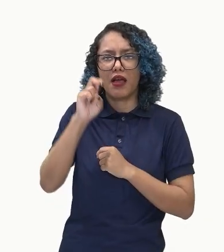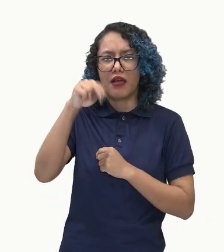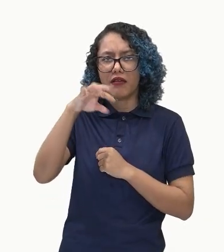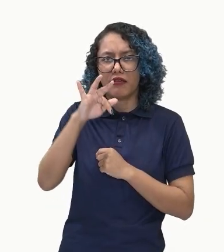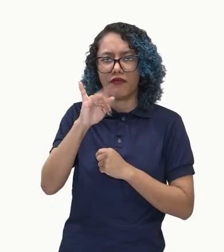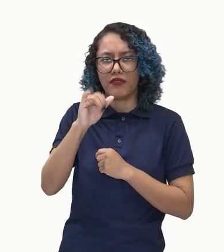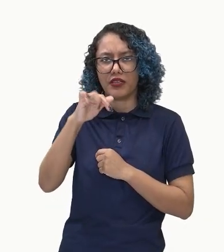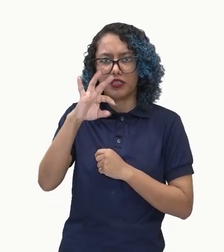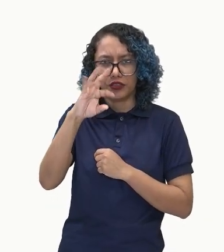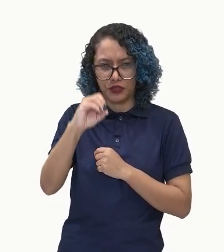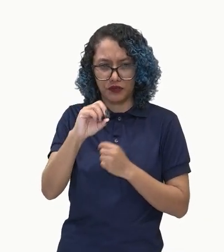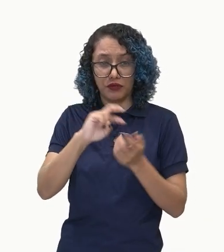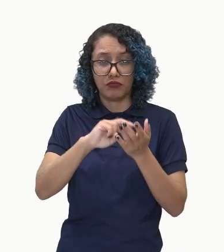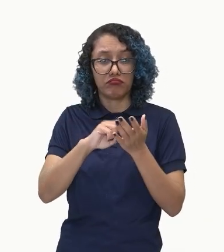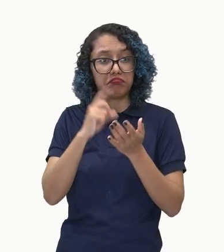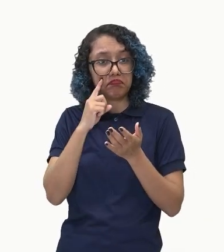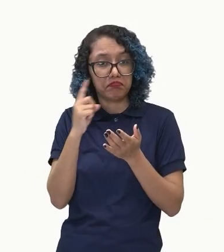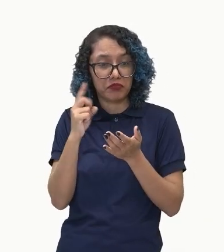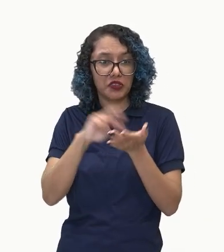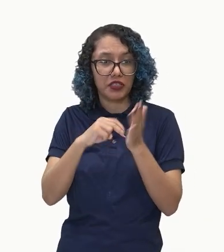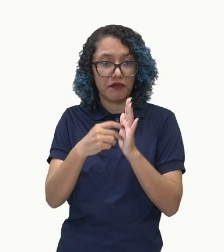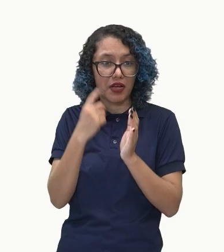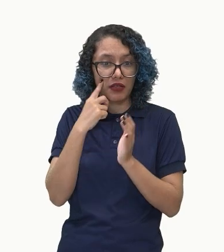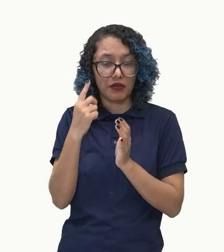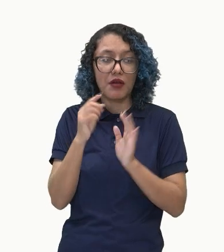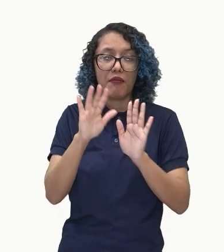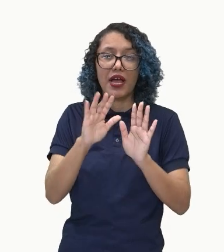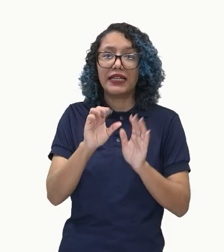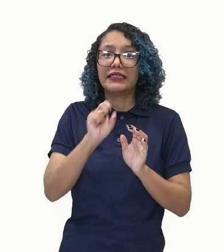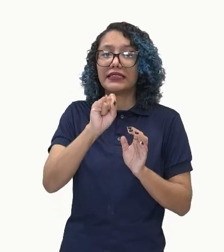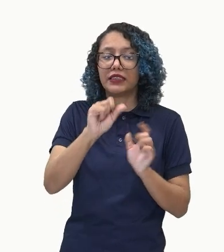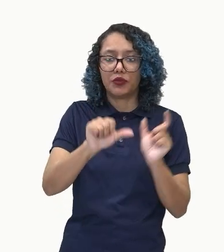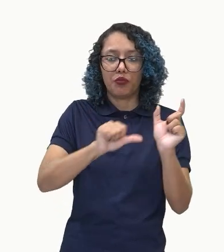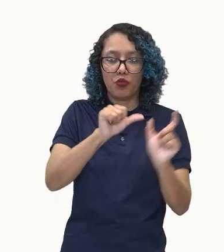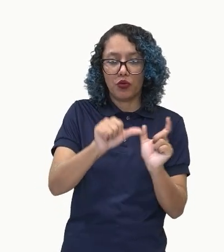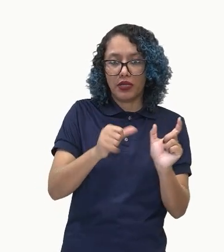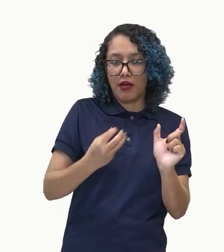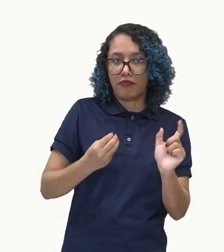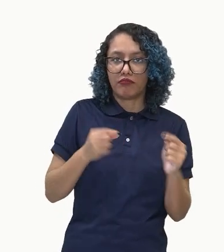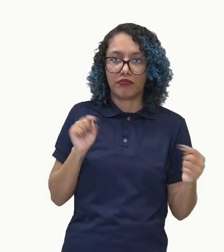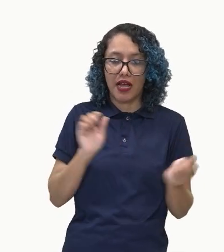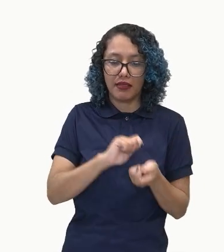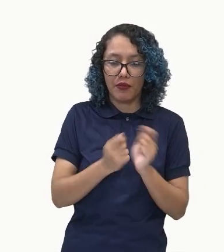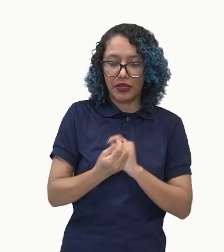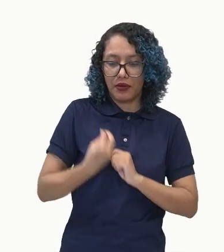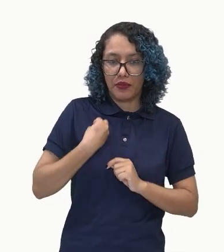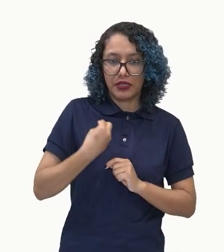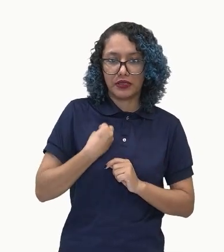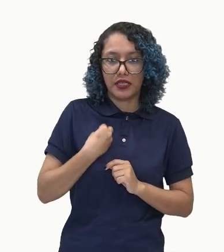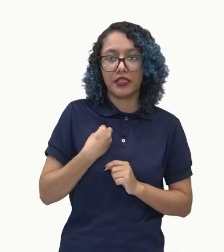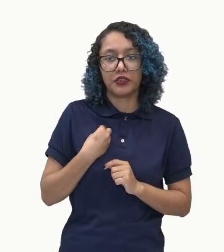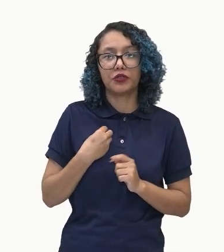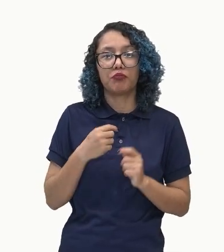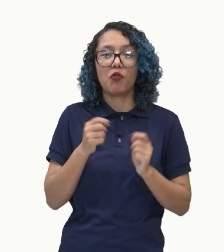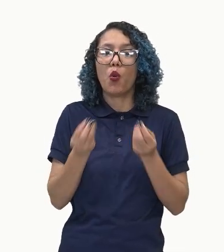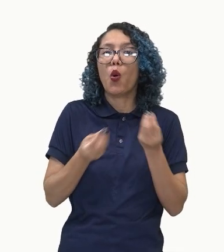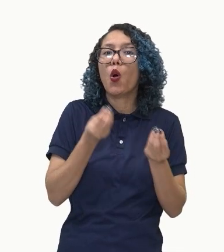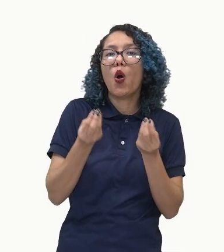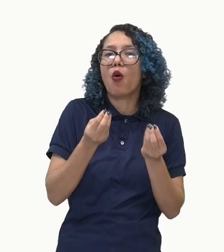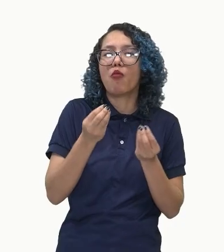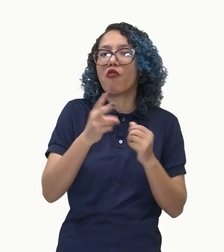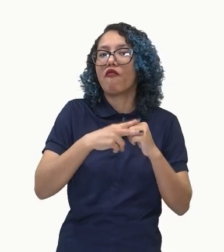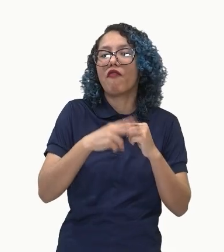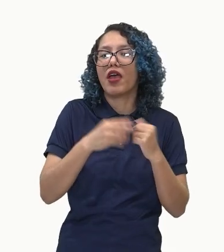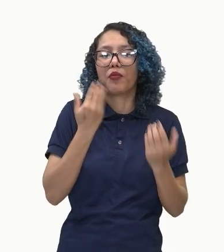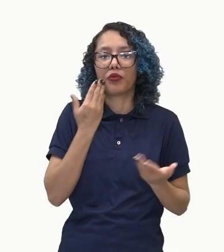ou estar. Quando eu vou conjugá-lo, né, no presente, ele vai se transformar am, is ou are. Então, essas